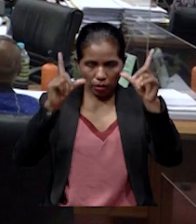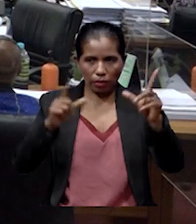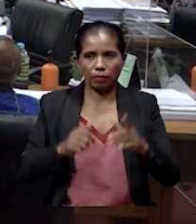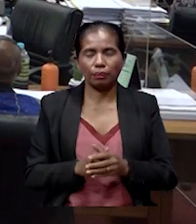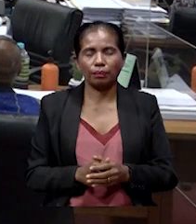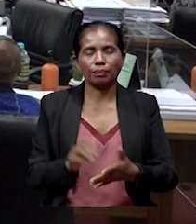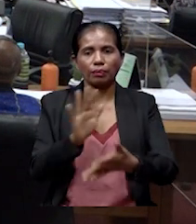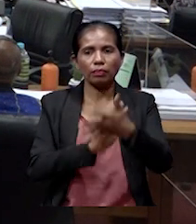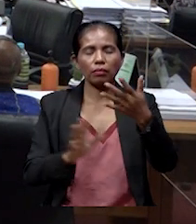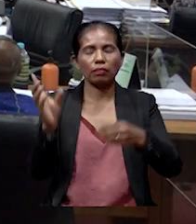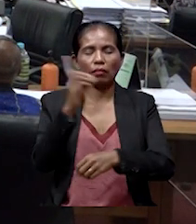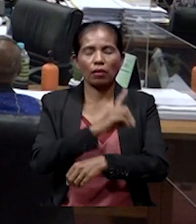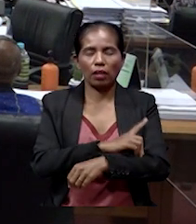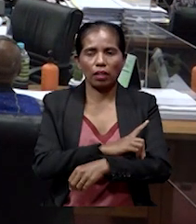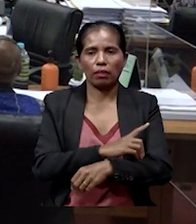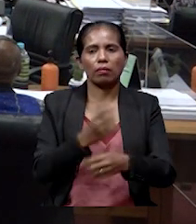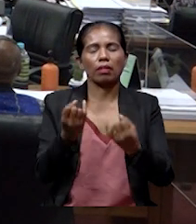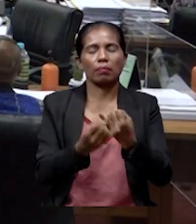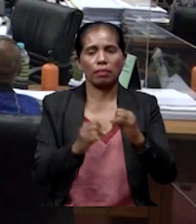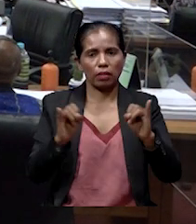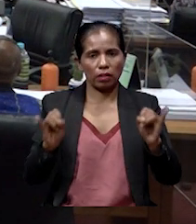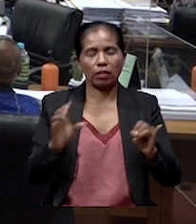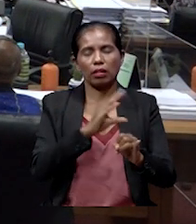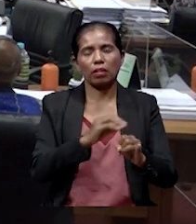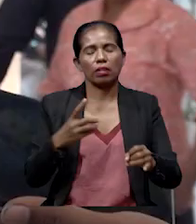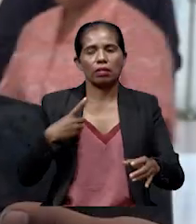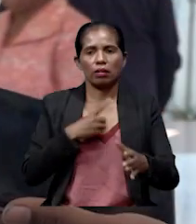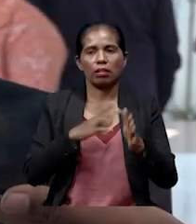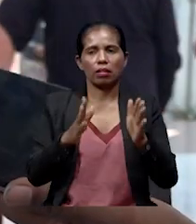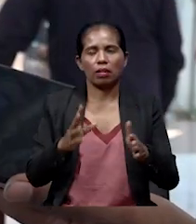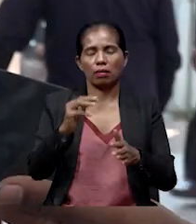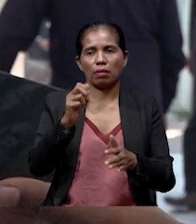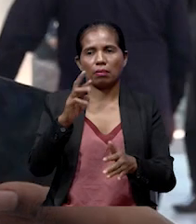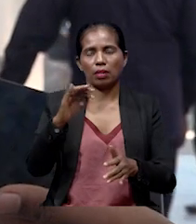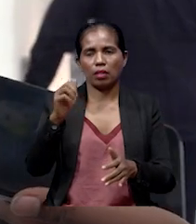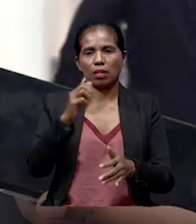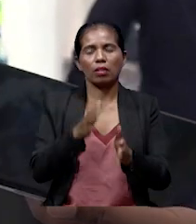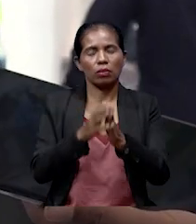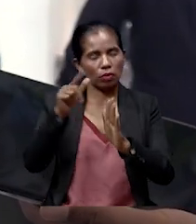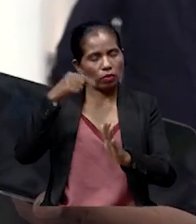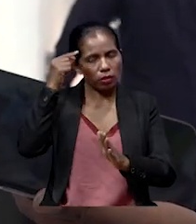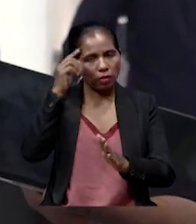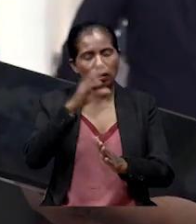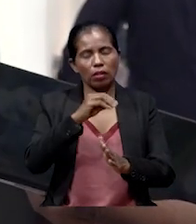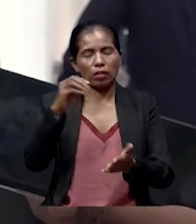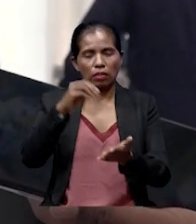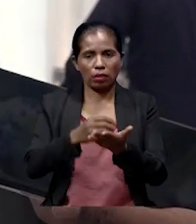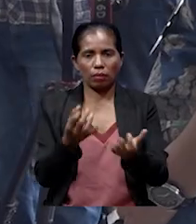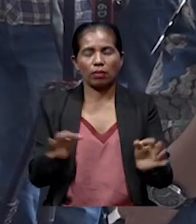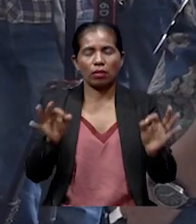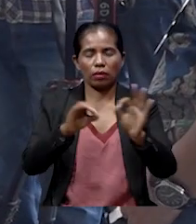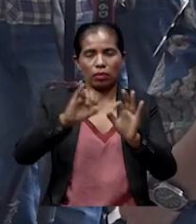a celebração Loro Liberdade de Imprensa, né? Deputado PD Mariano Assanami Sabino, o governo, a total prioridade